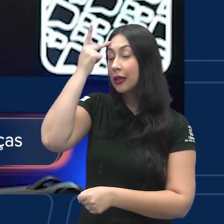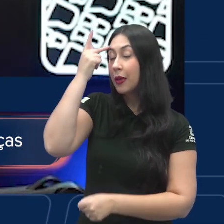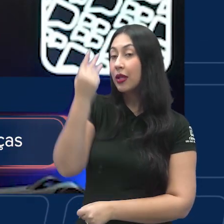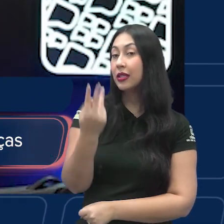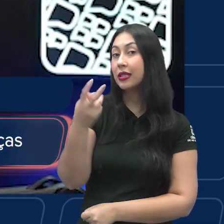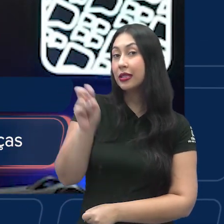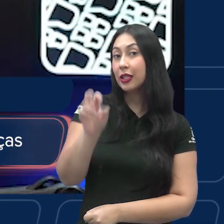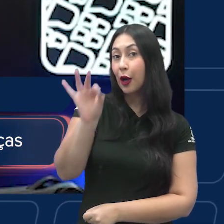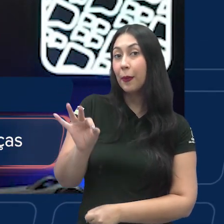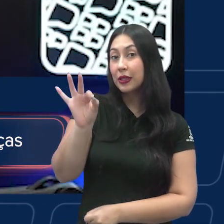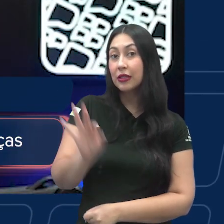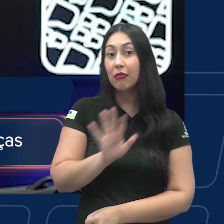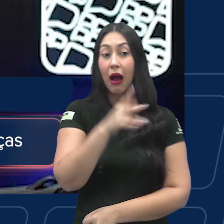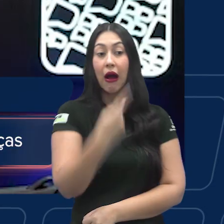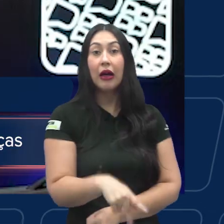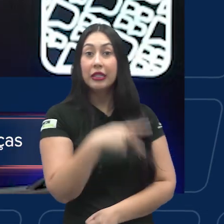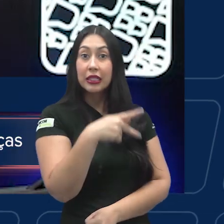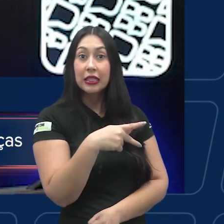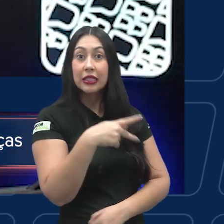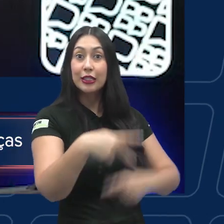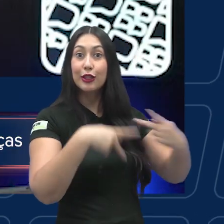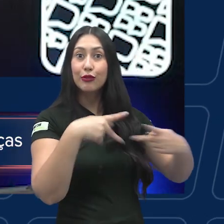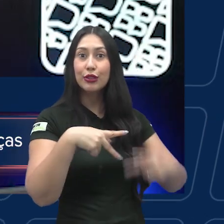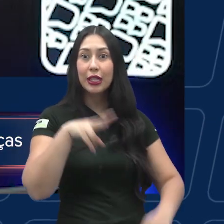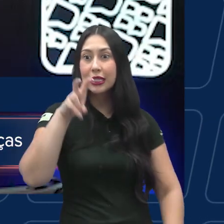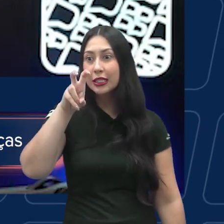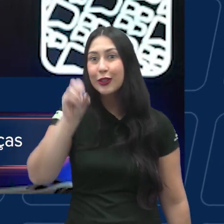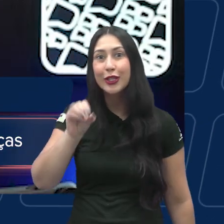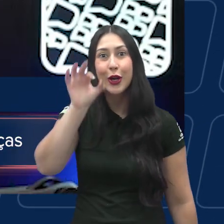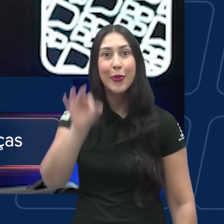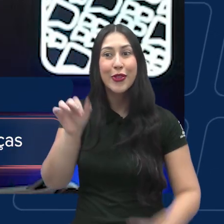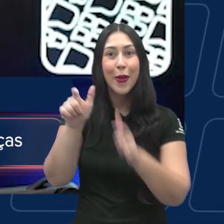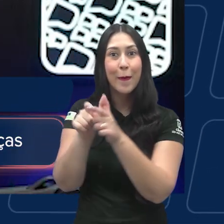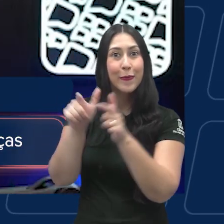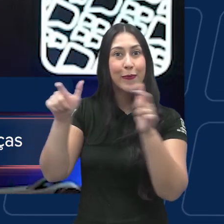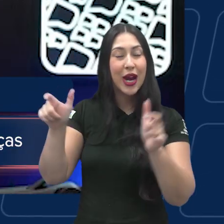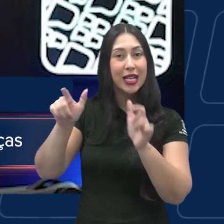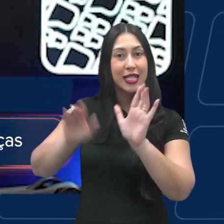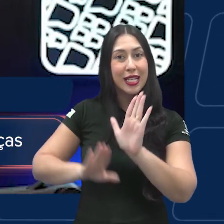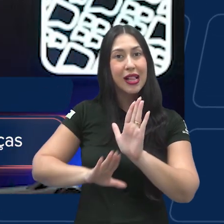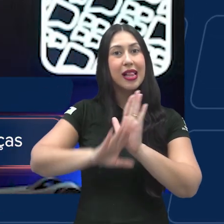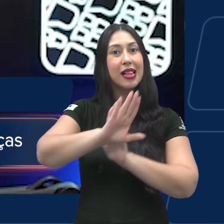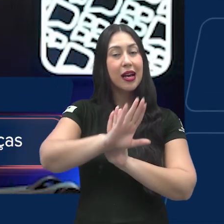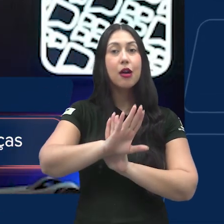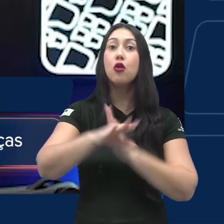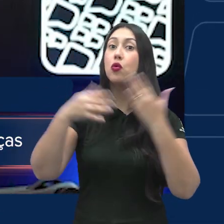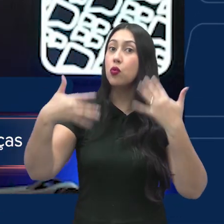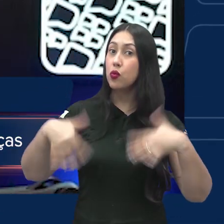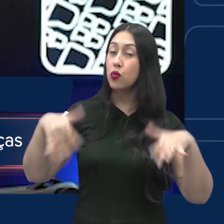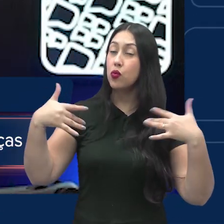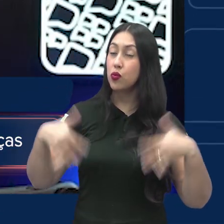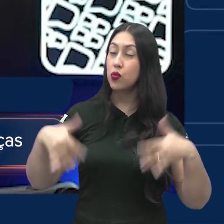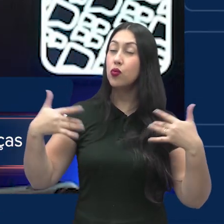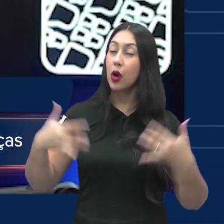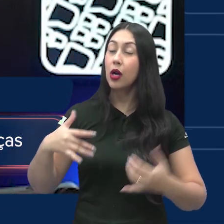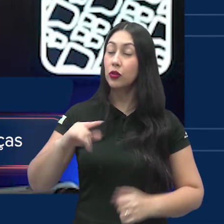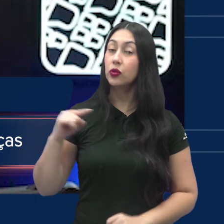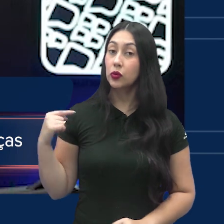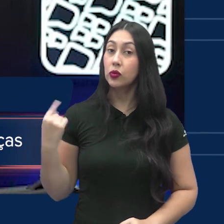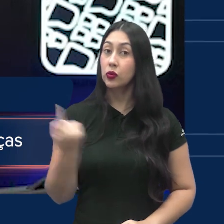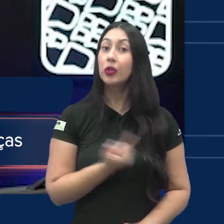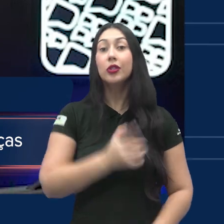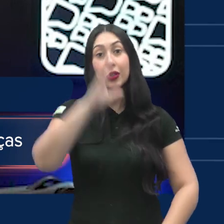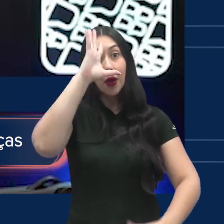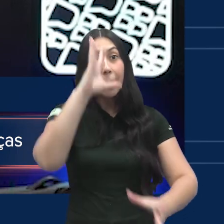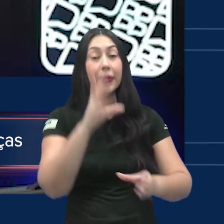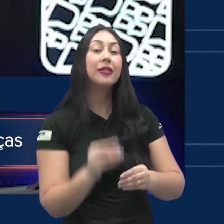35% e São José dos Campos 50%. Então, 50% de incremento na cidade de São José dos Campos é um valor substancial. A